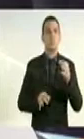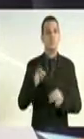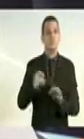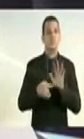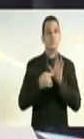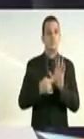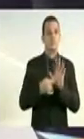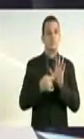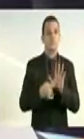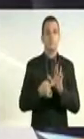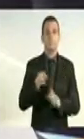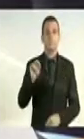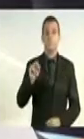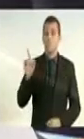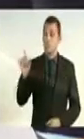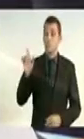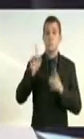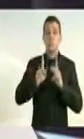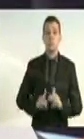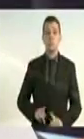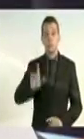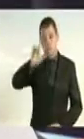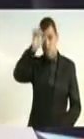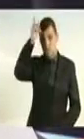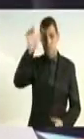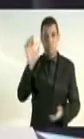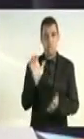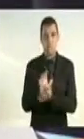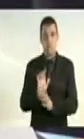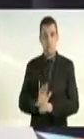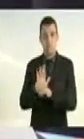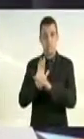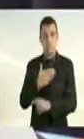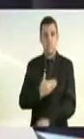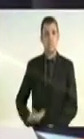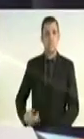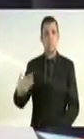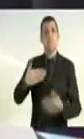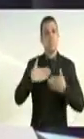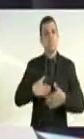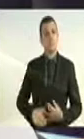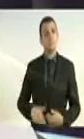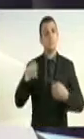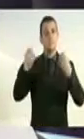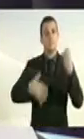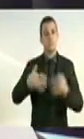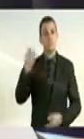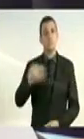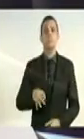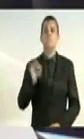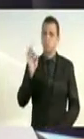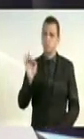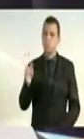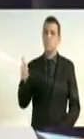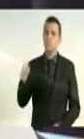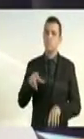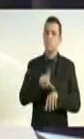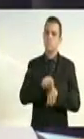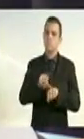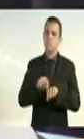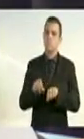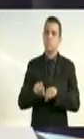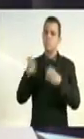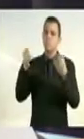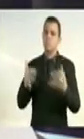como líder de um bloco que dá apoio ao governo, Vossa Excelência está com bastante serenidade colocando os seus argumentos. Pode estar certo ou não,